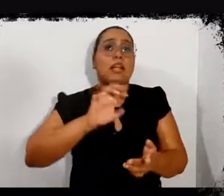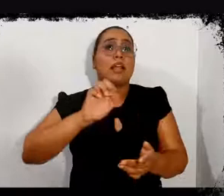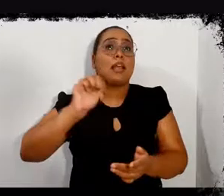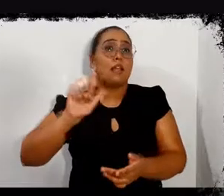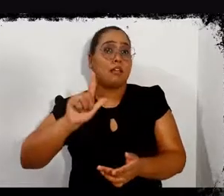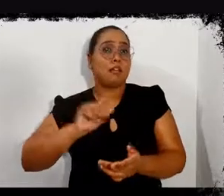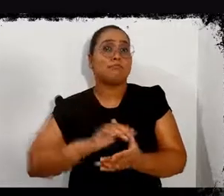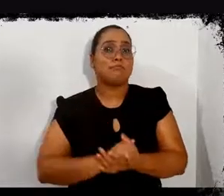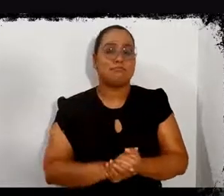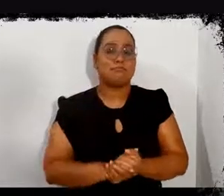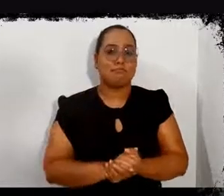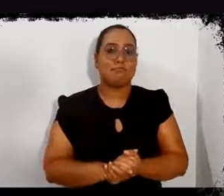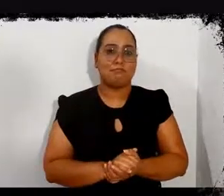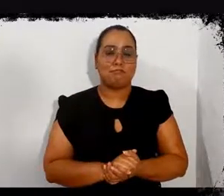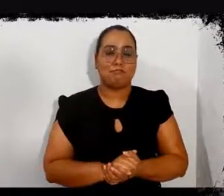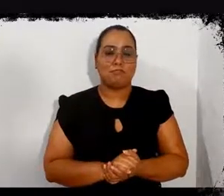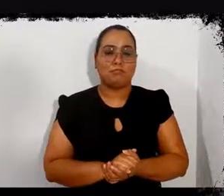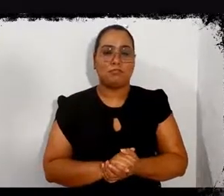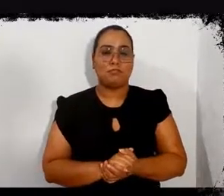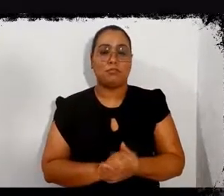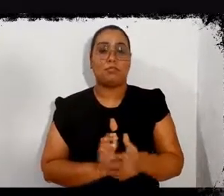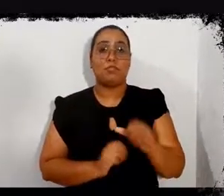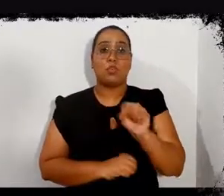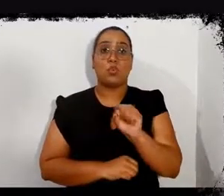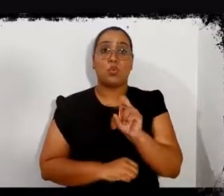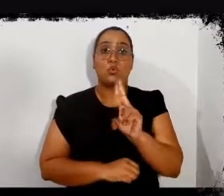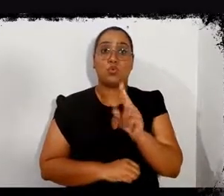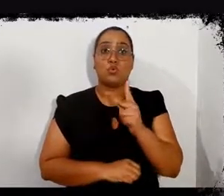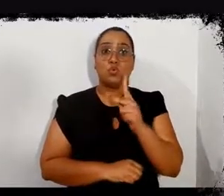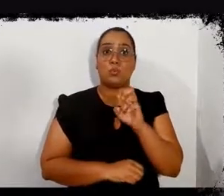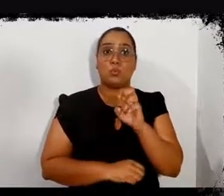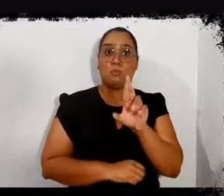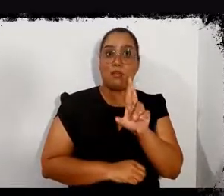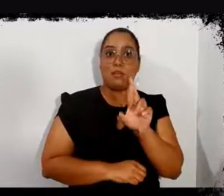orientando-o sobre os princípios éticos,